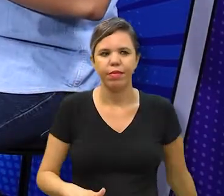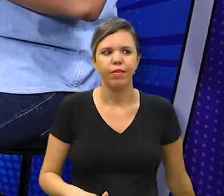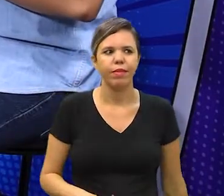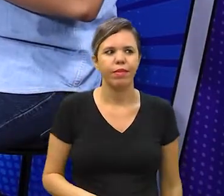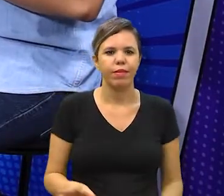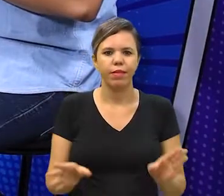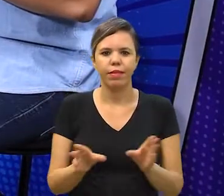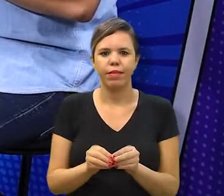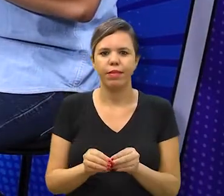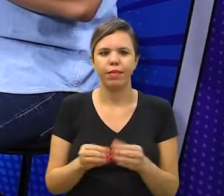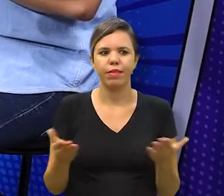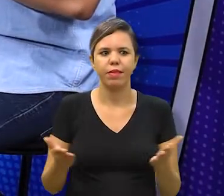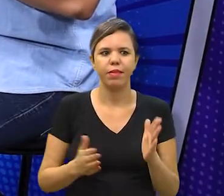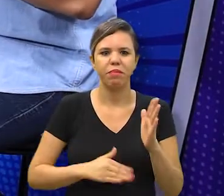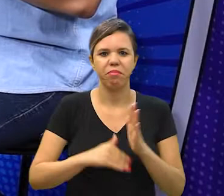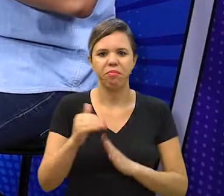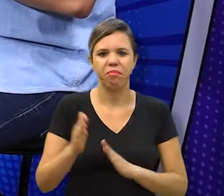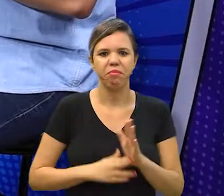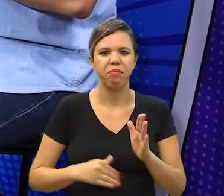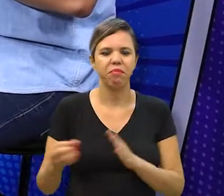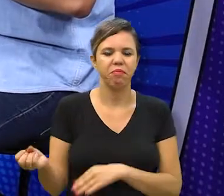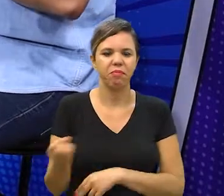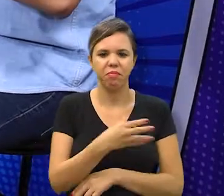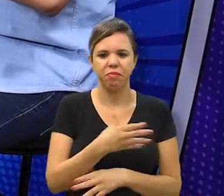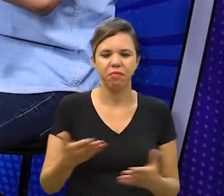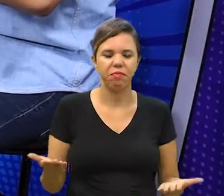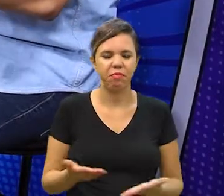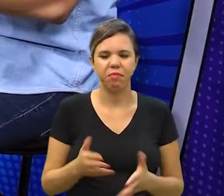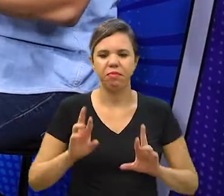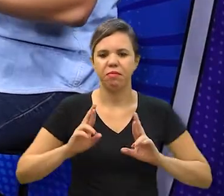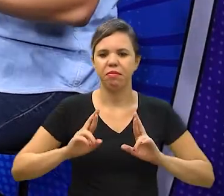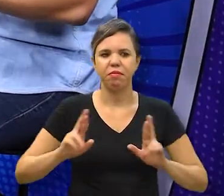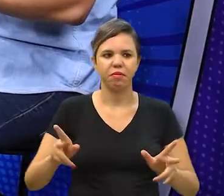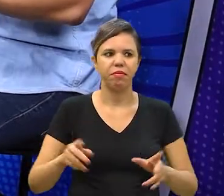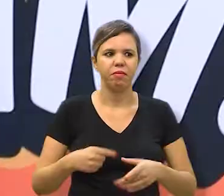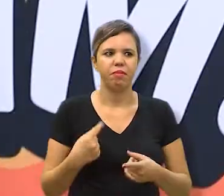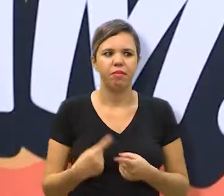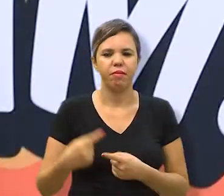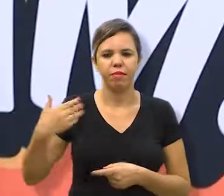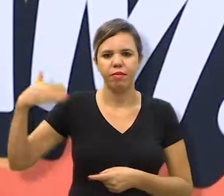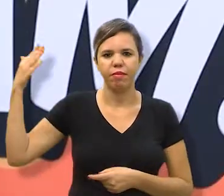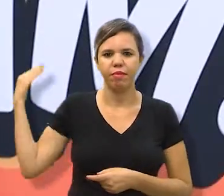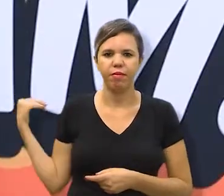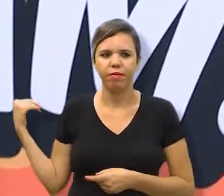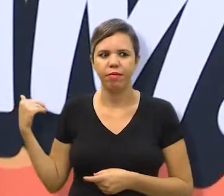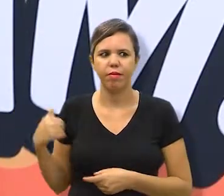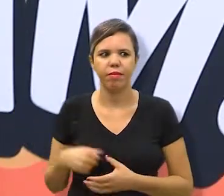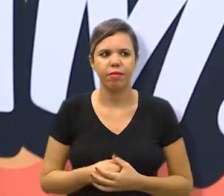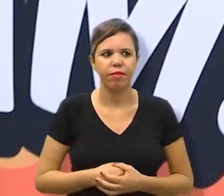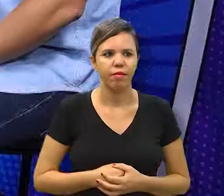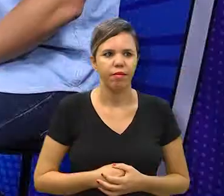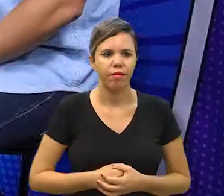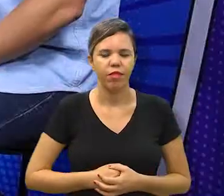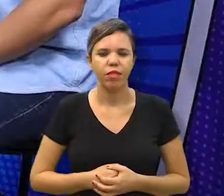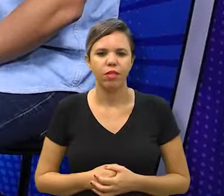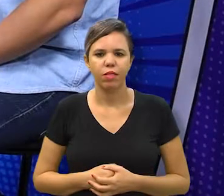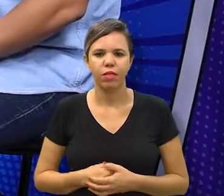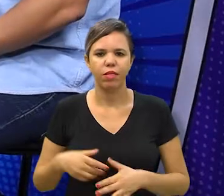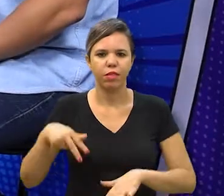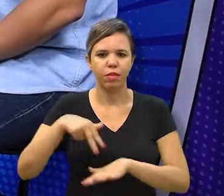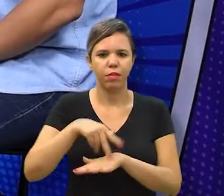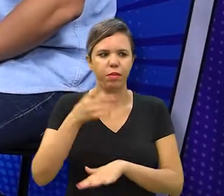fechar essa saga Tinta Fresca hoje aqui. Vamos fechar. De uma maneira diferente, né? Porque das outras vezes que você